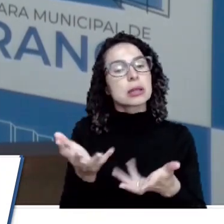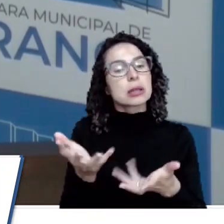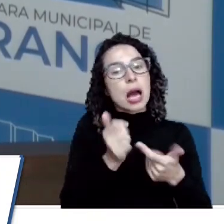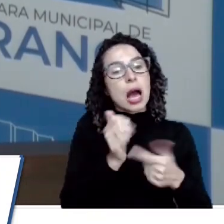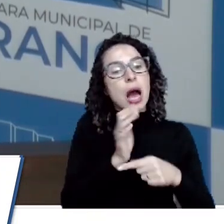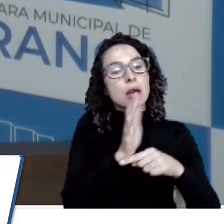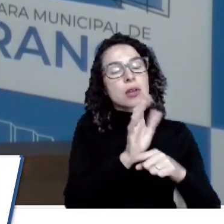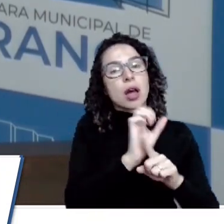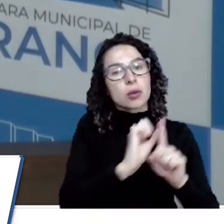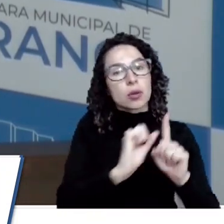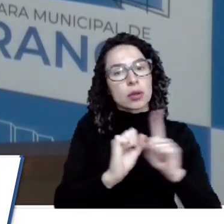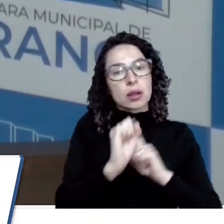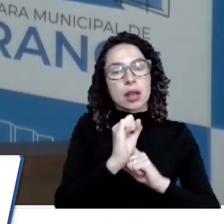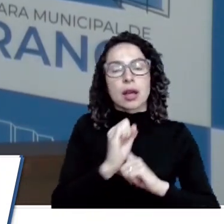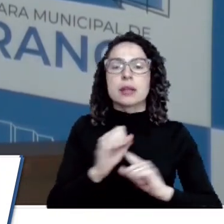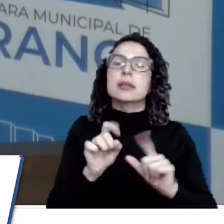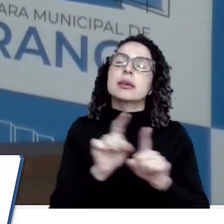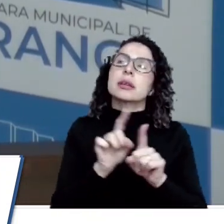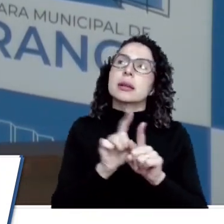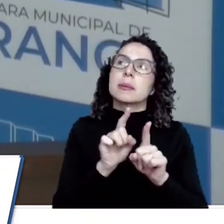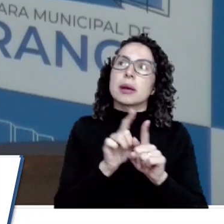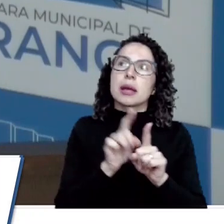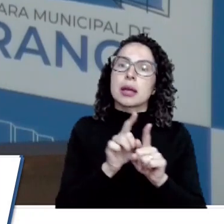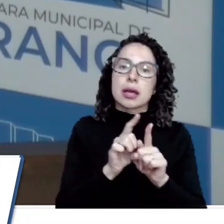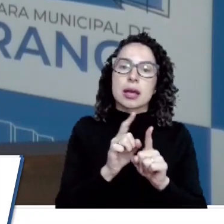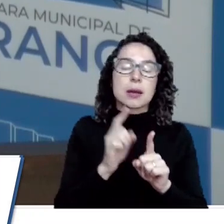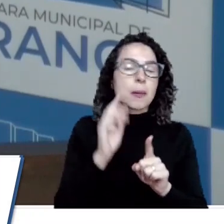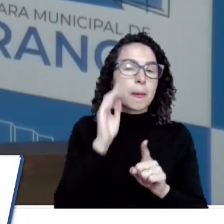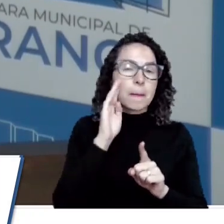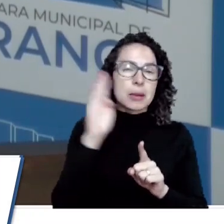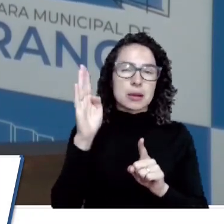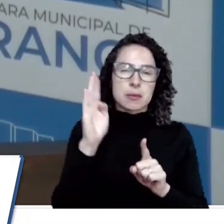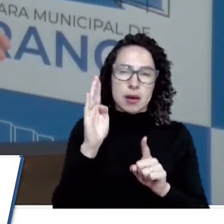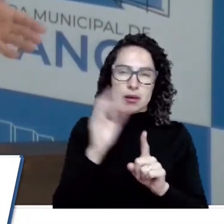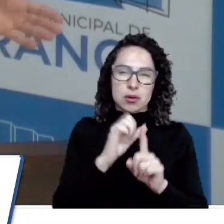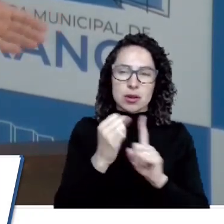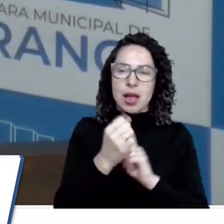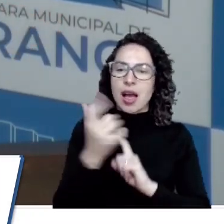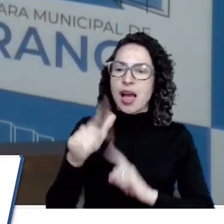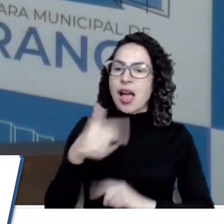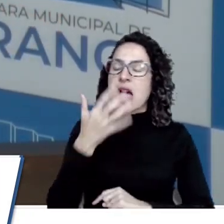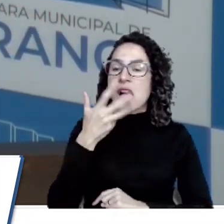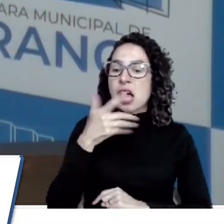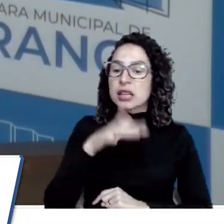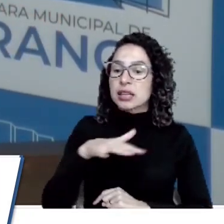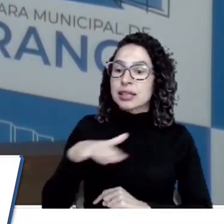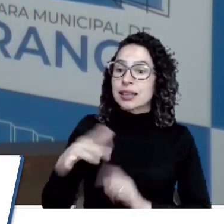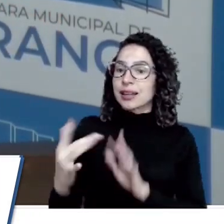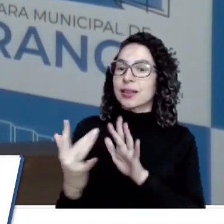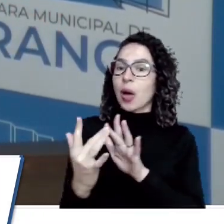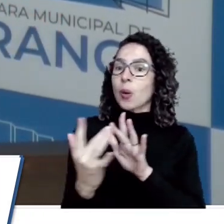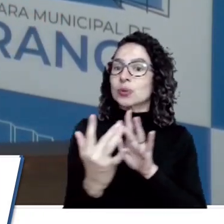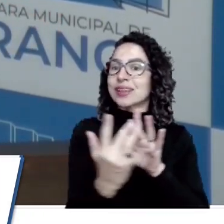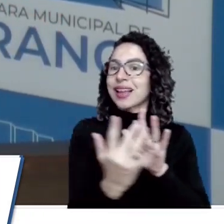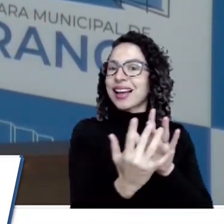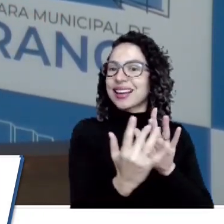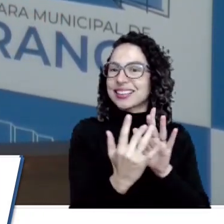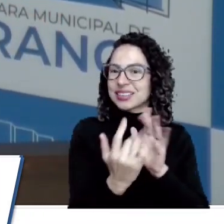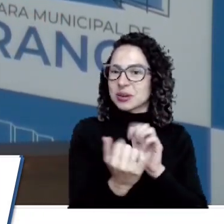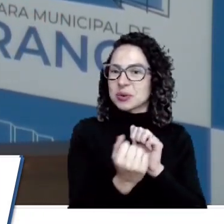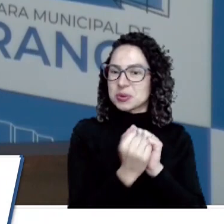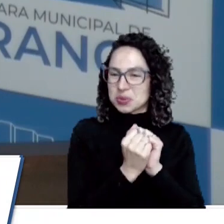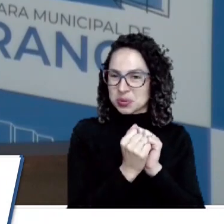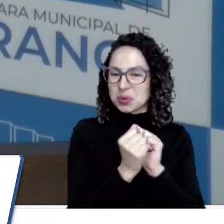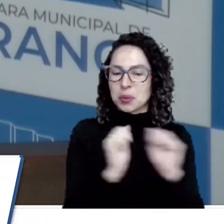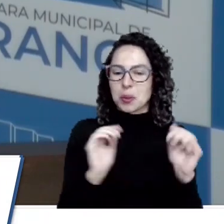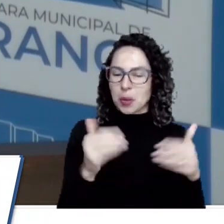o maior espelho da sociedade são as crianças que convivem com uma criança com espectro autista